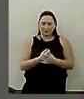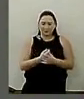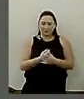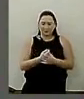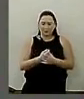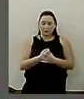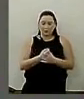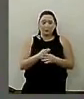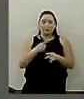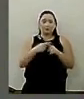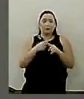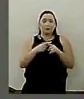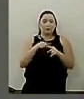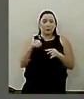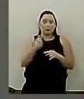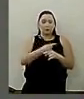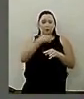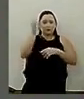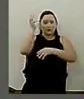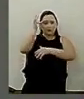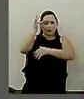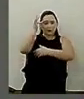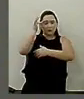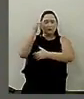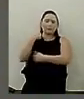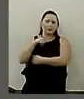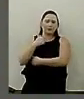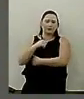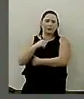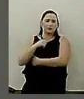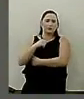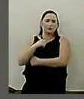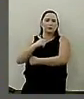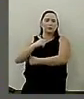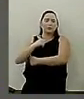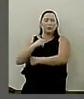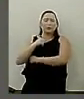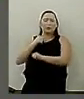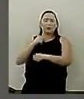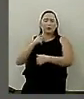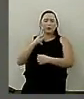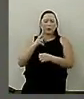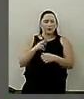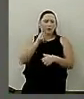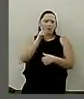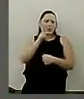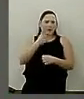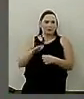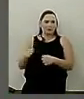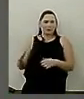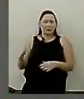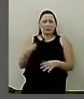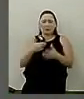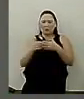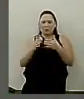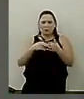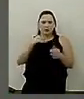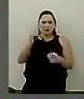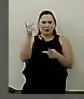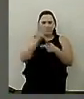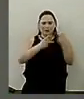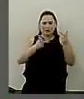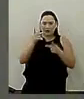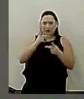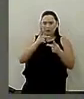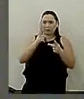A nossa fé é tão inconstante, irmãos, como as águas do Mar da Galileia. Qualquer vento, qualquer tempestade,